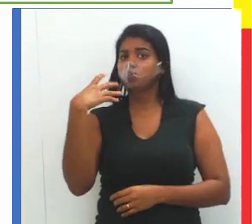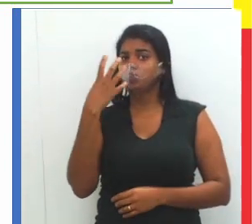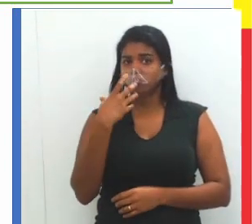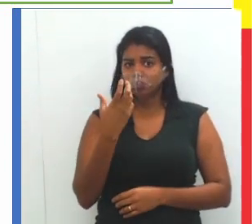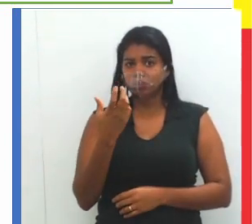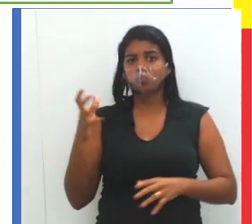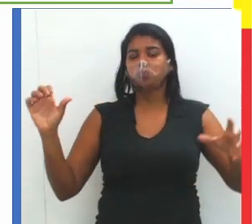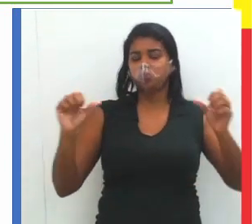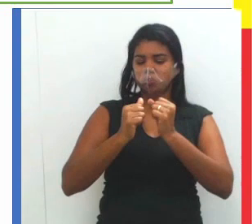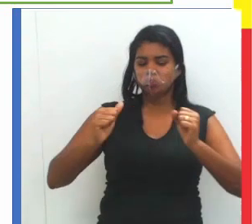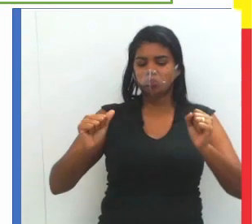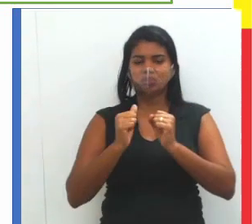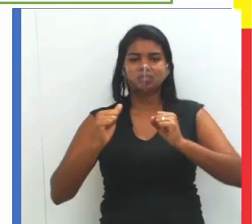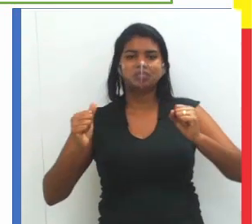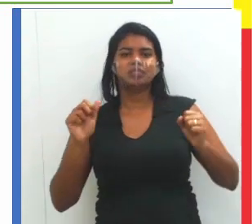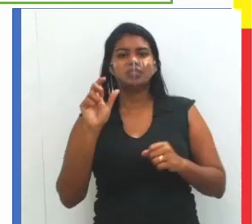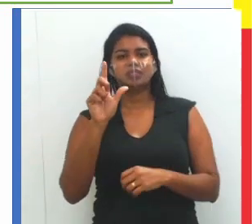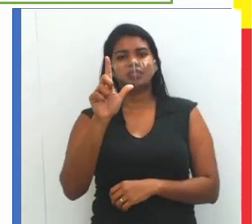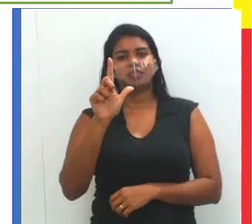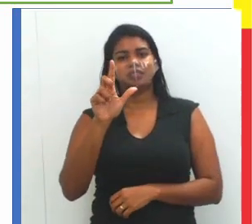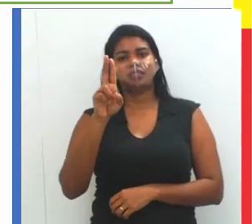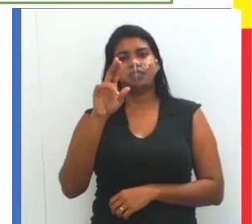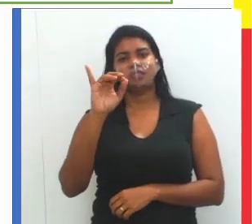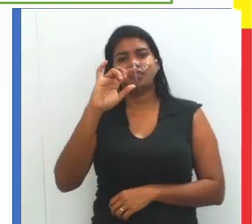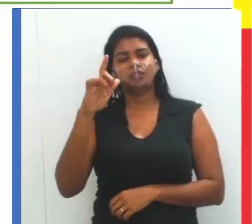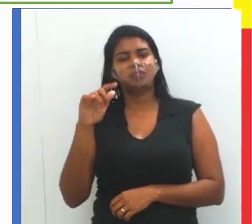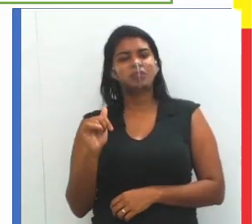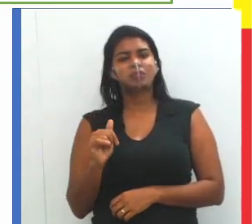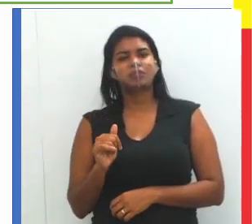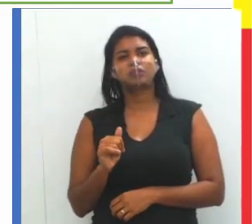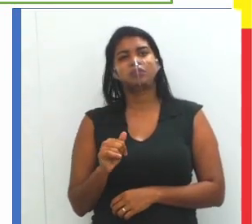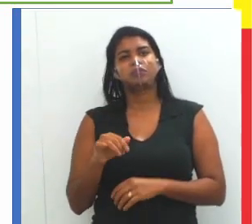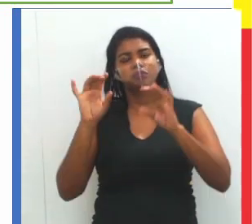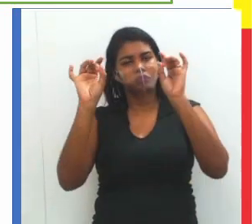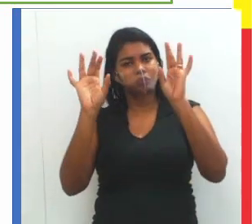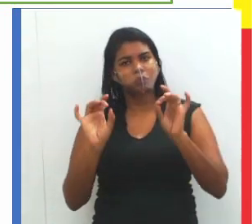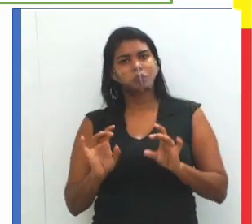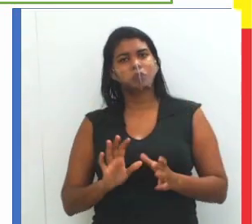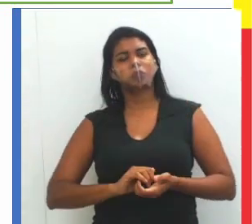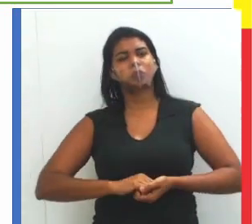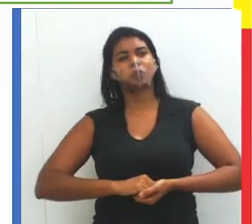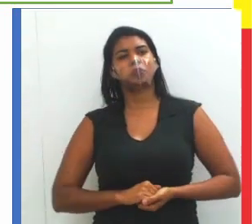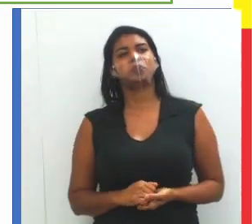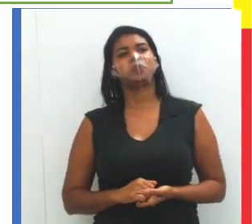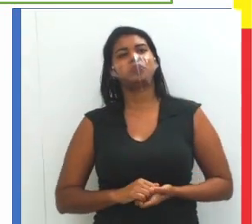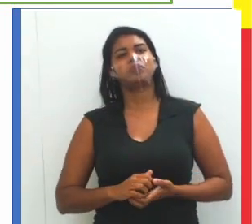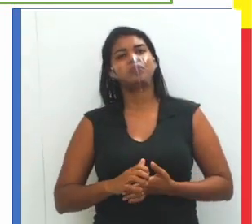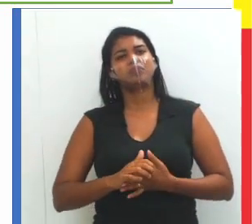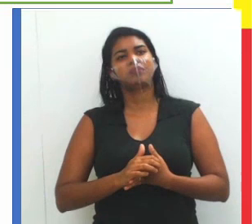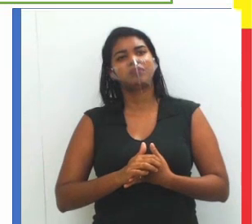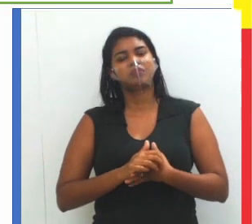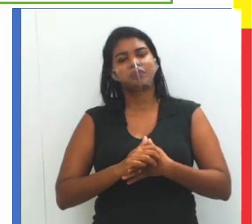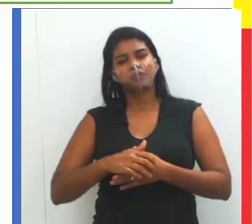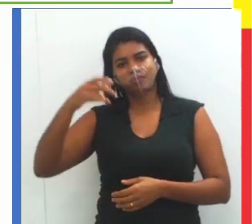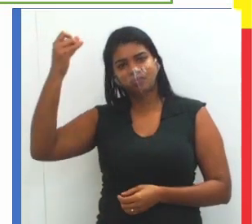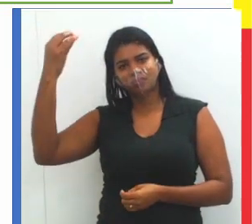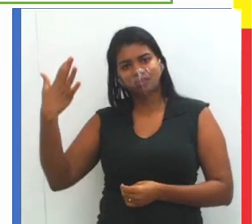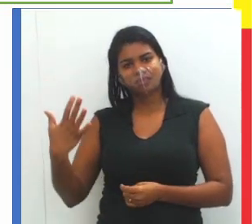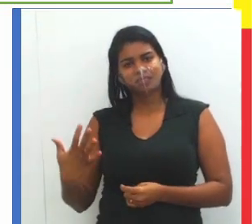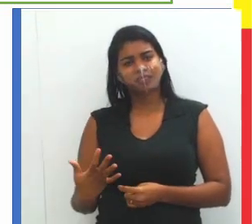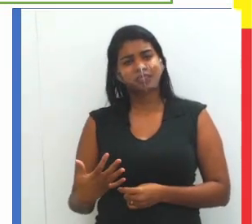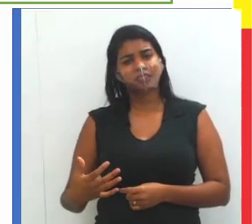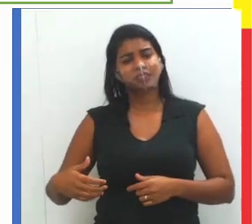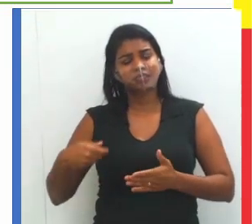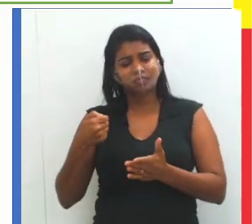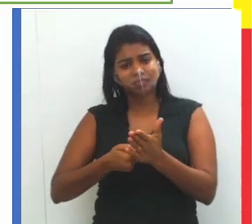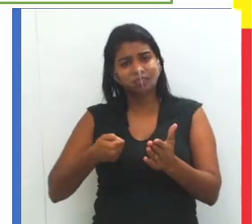Gonzaga, as músicas de Luiz Gonzaga, que realmente são músicas inesquecíveis. E falando sobre isso, Luiz Gonzaga lutou